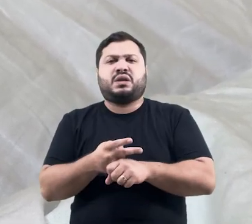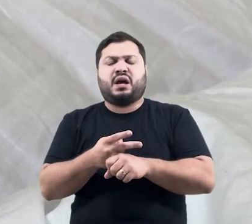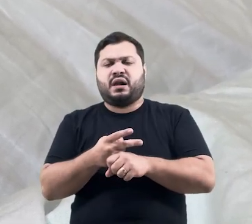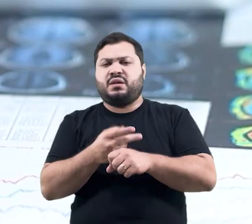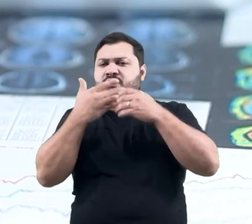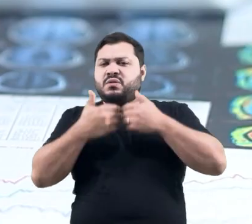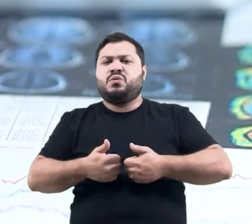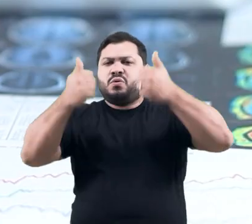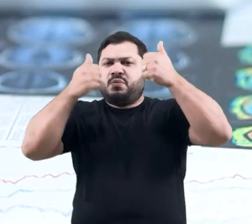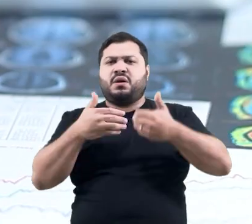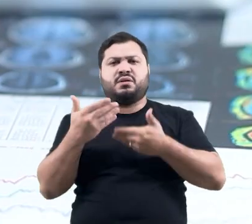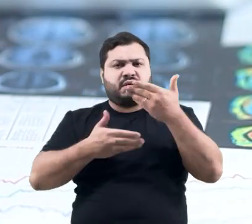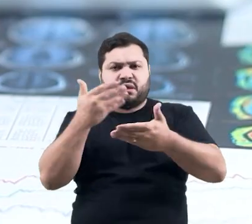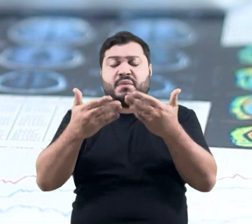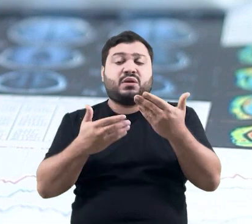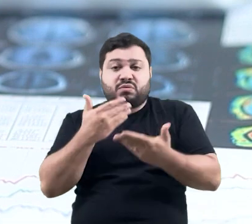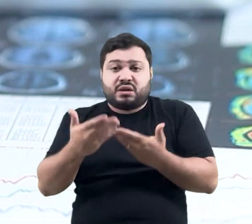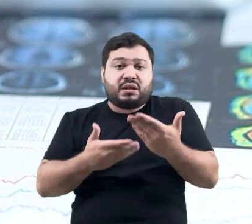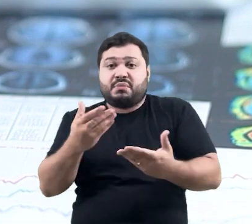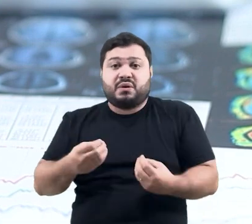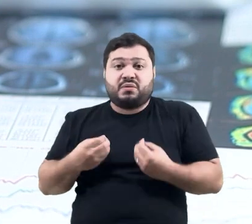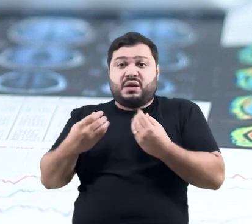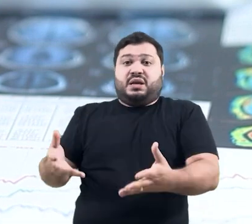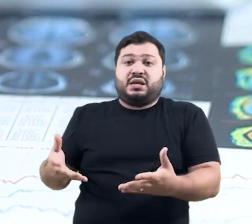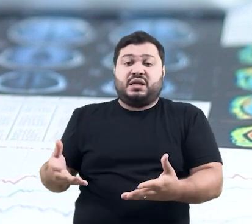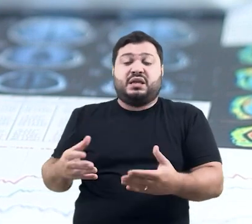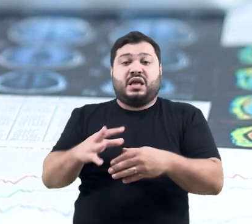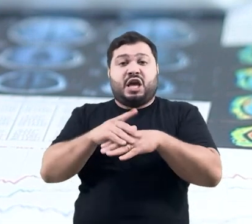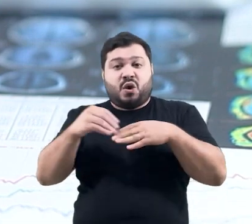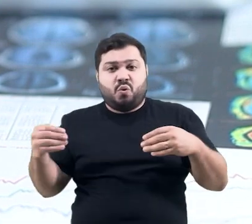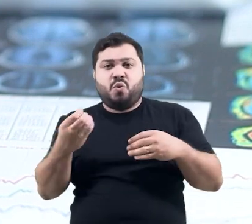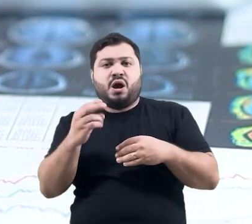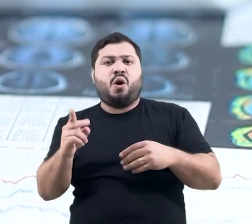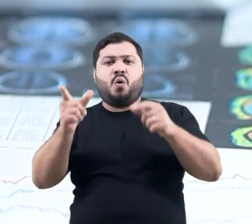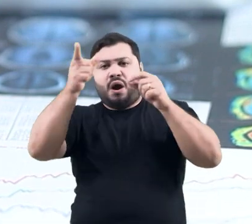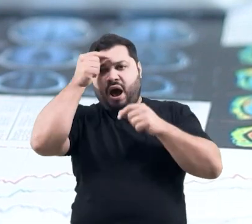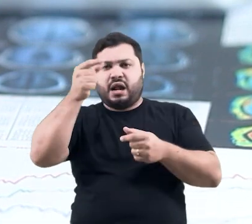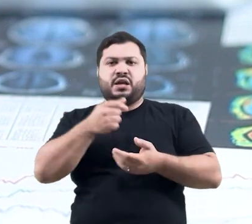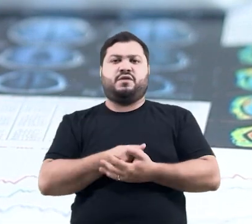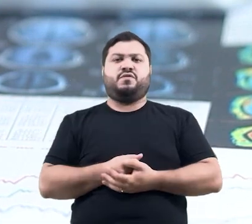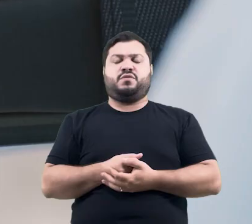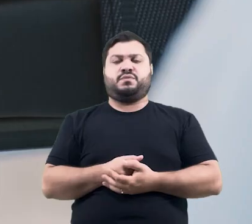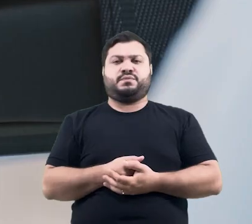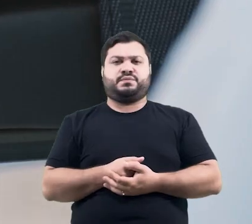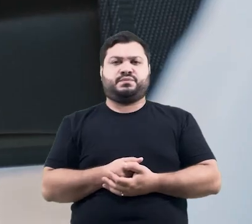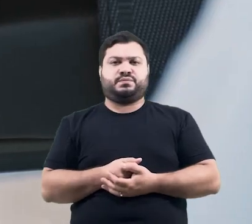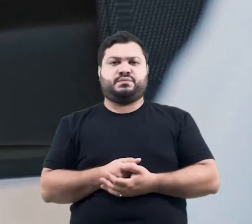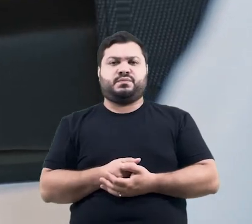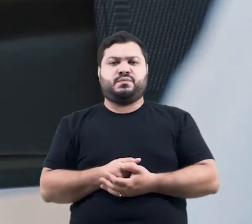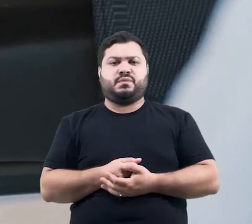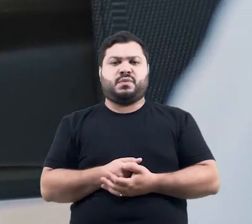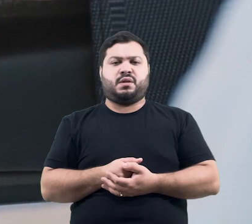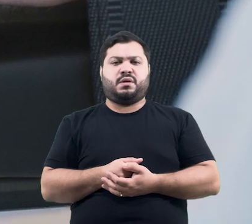vai buscar o melhor tratamento, um tratamento que dê a ele cura ou alívio.